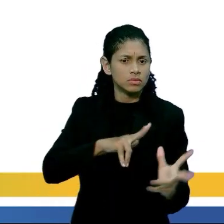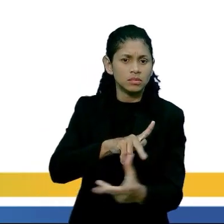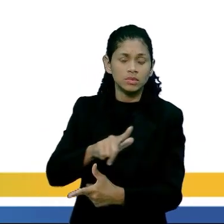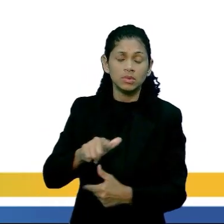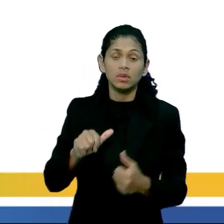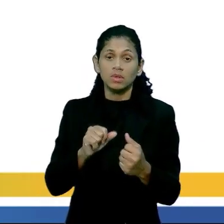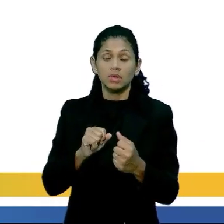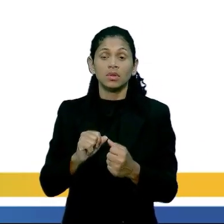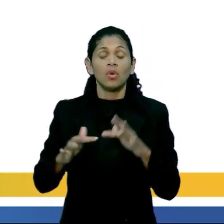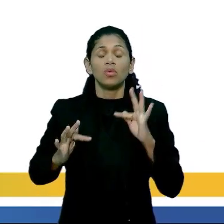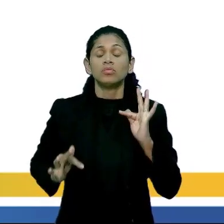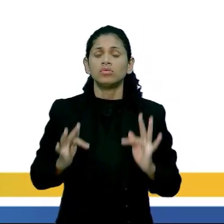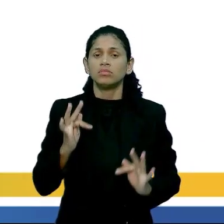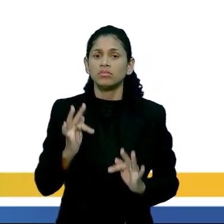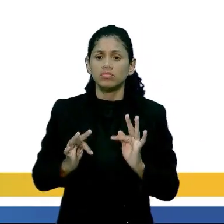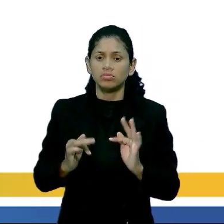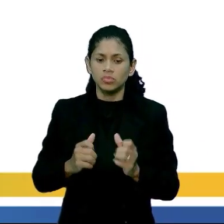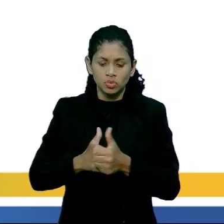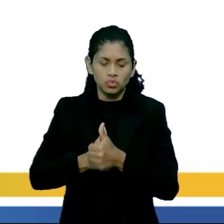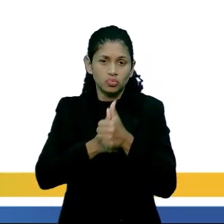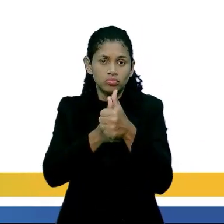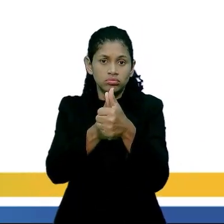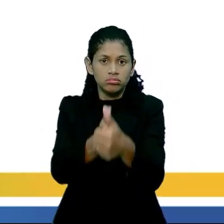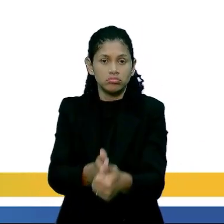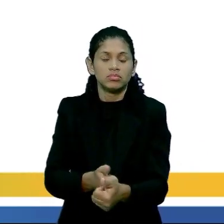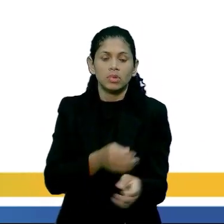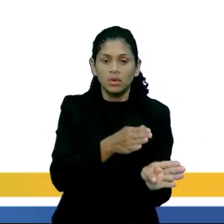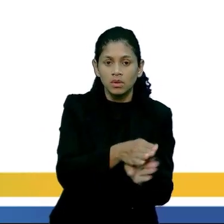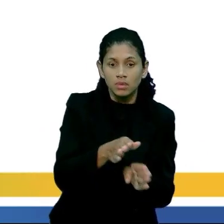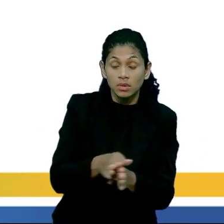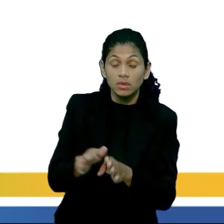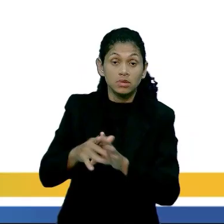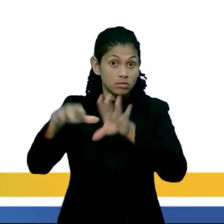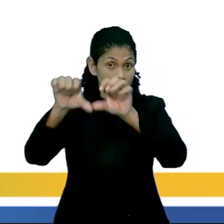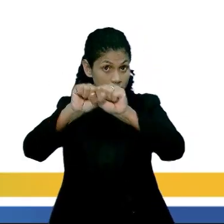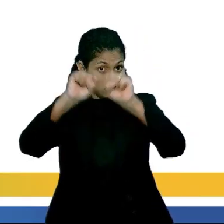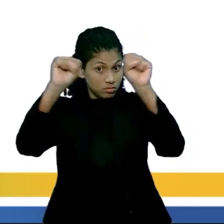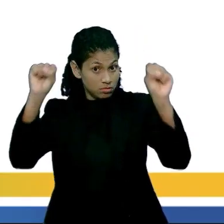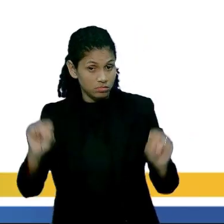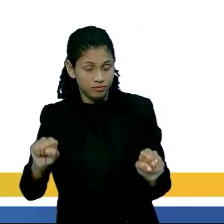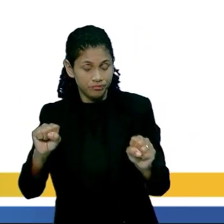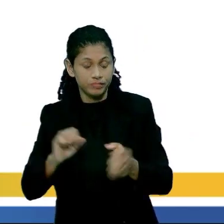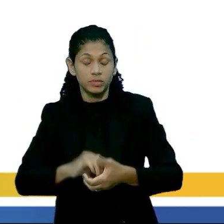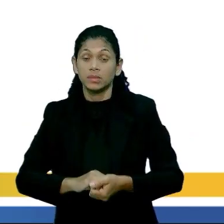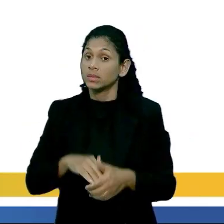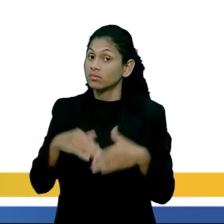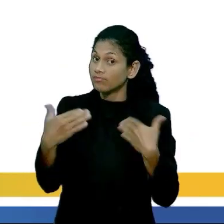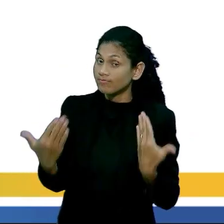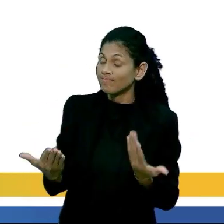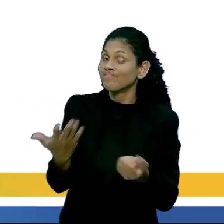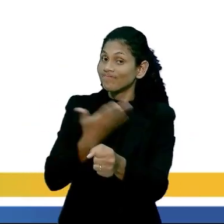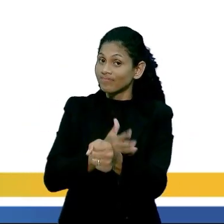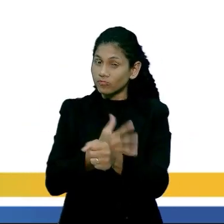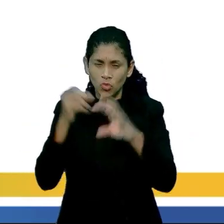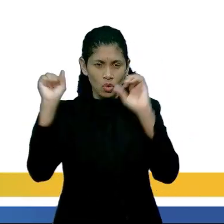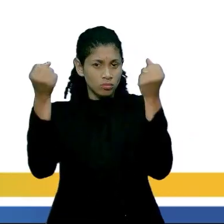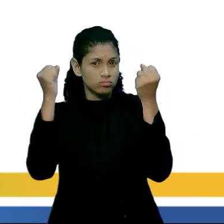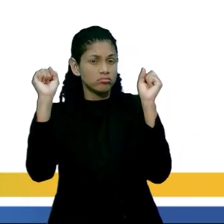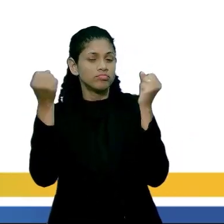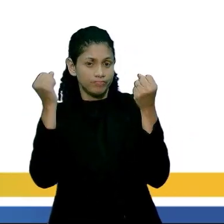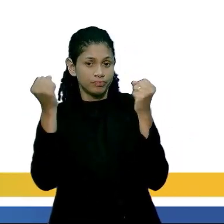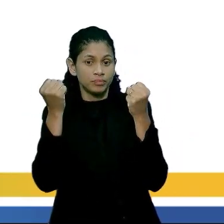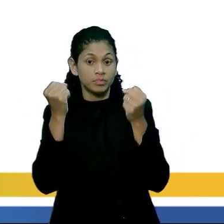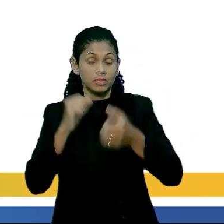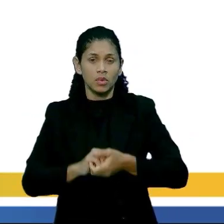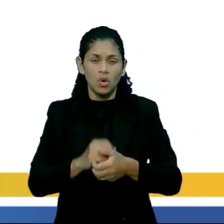funcionamento do organismo segue as diretrizes dos seus respectivos sistemas. Assim, ao realizarmos atividades práticas, buscamos